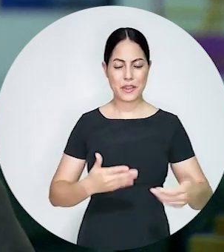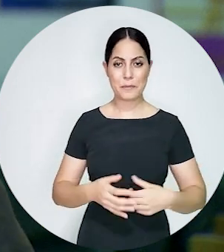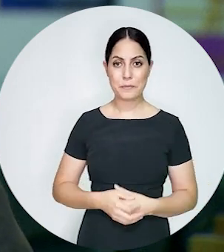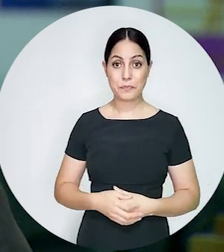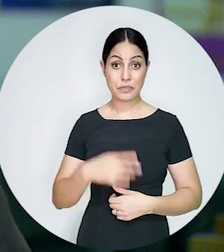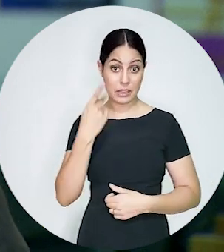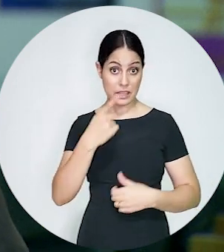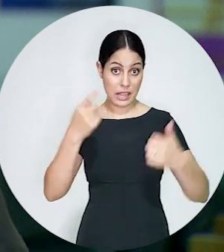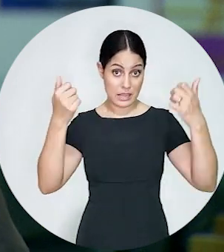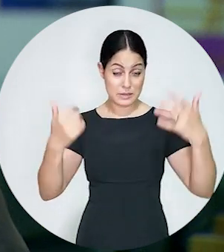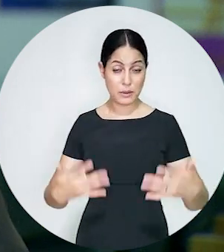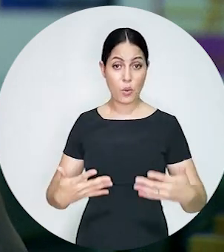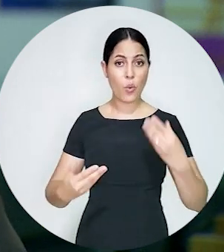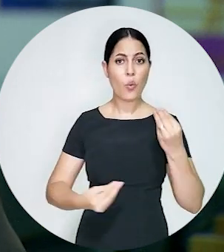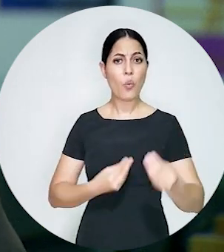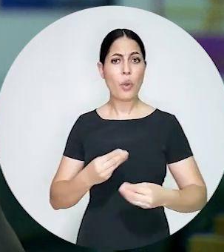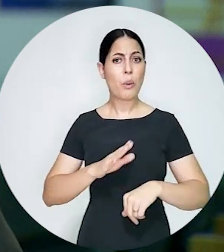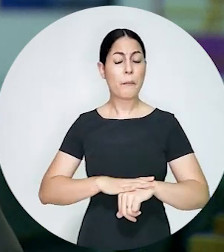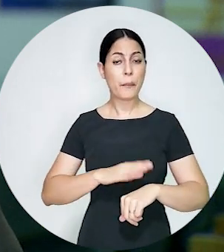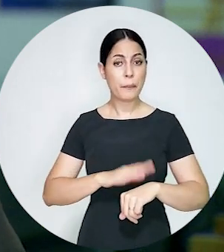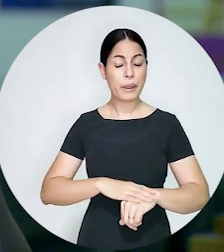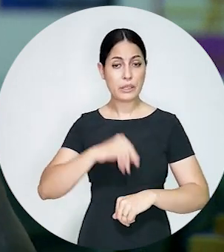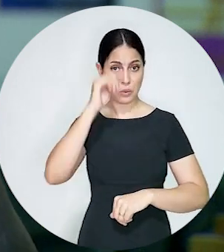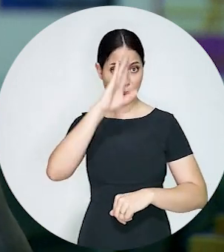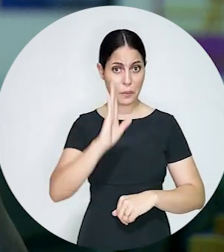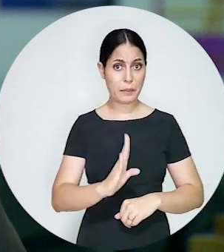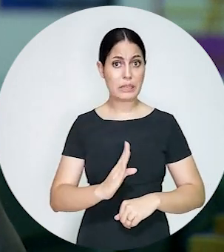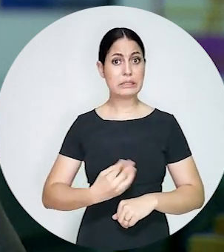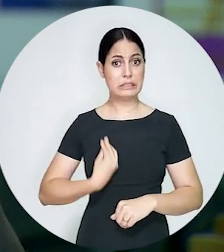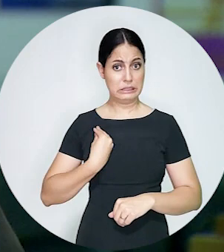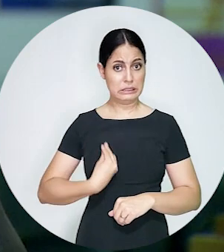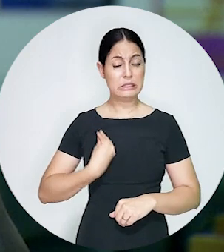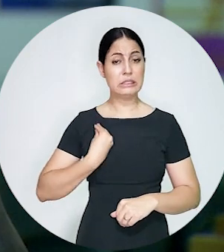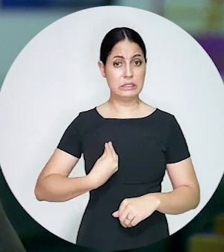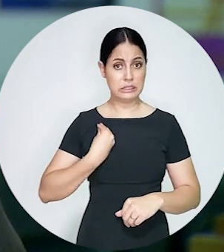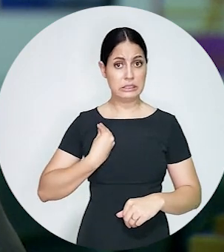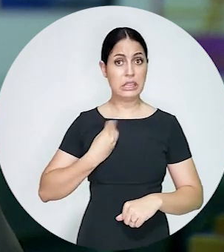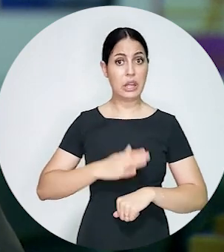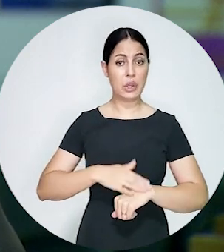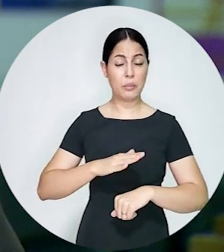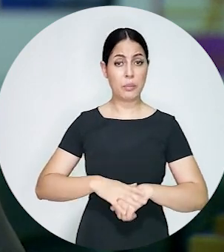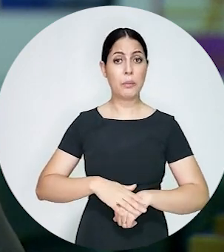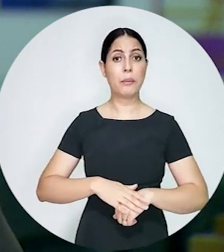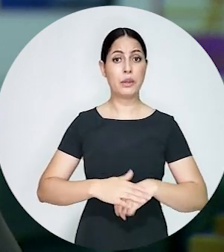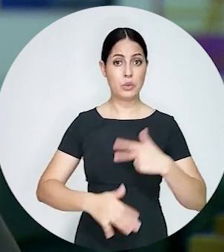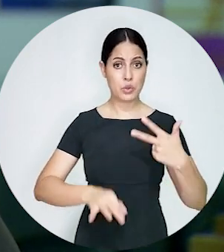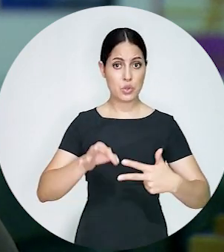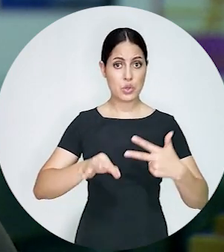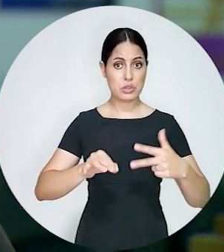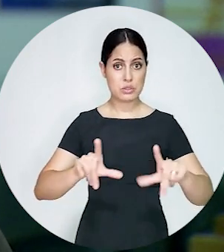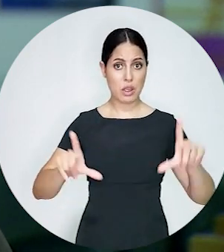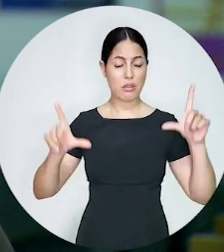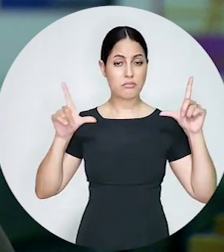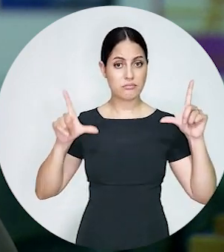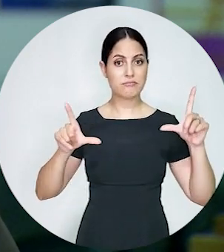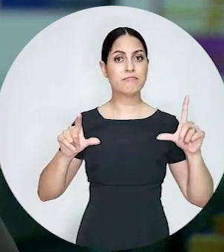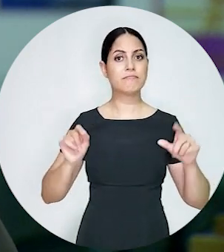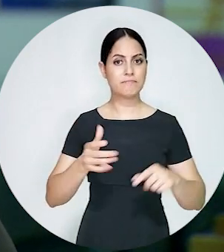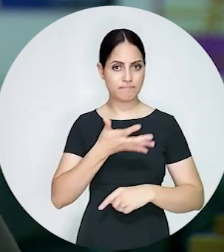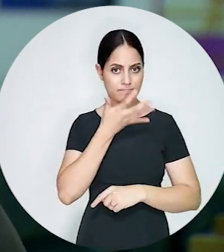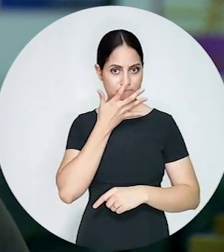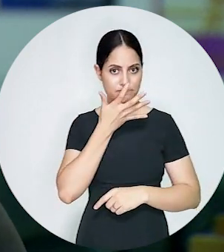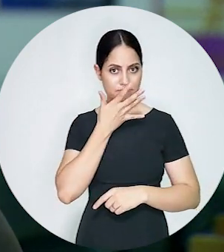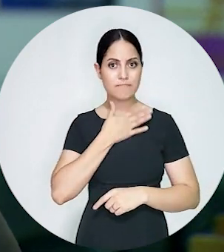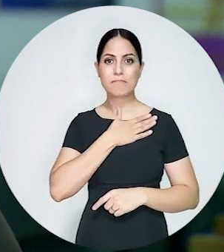sua participação, ela ressaltou o momento em que o país vive, sob a ótica da educação política e o atual protagonismo do Poder